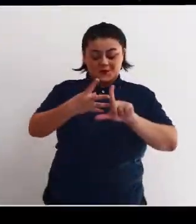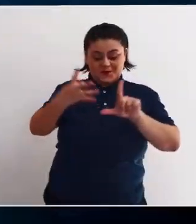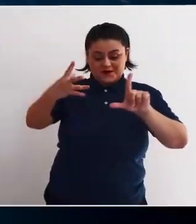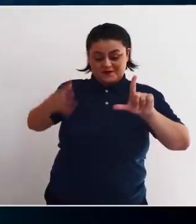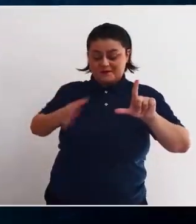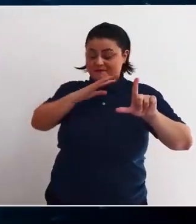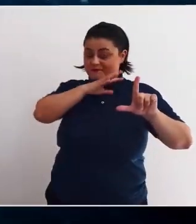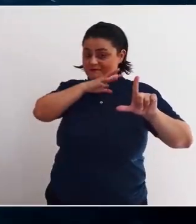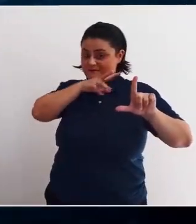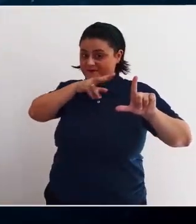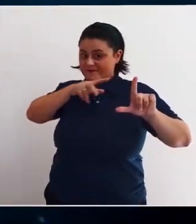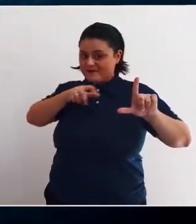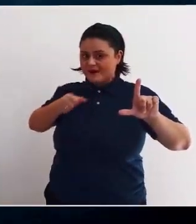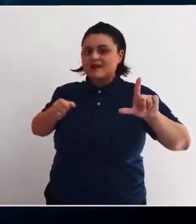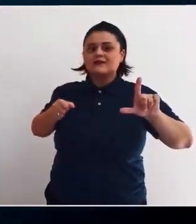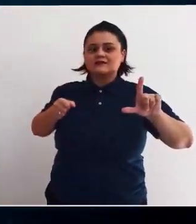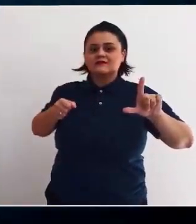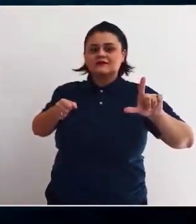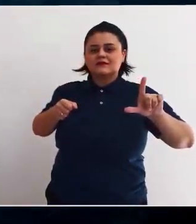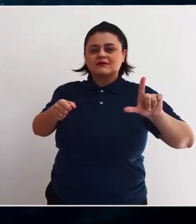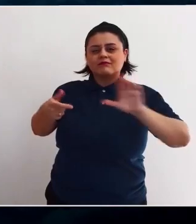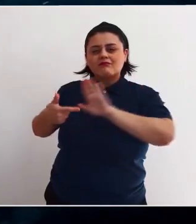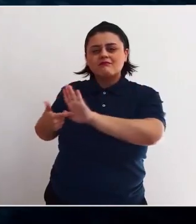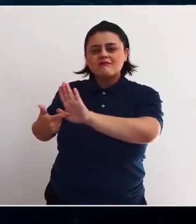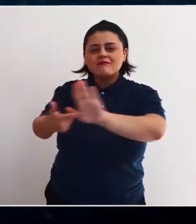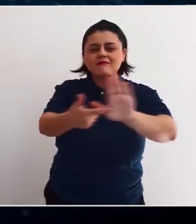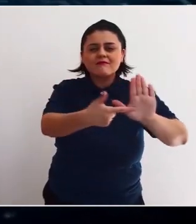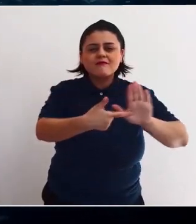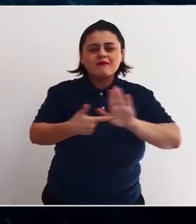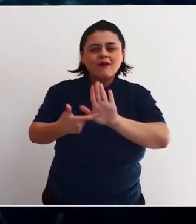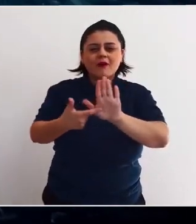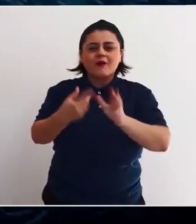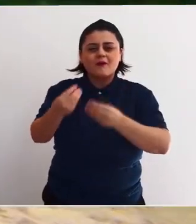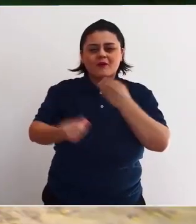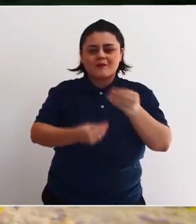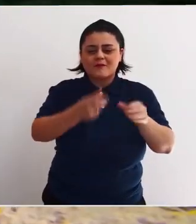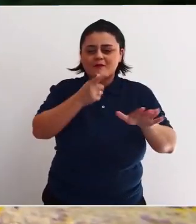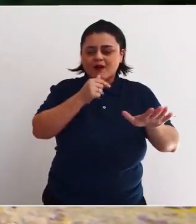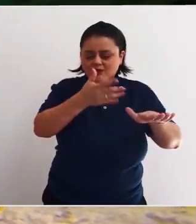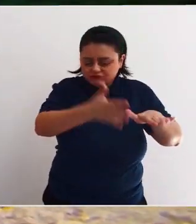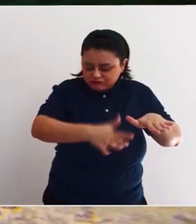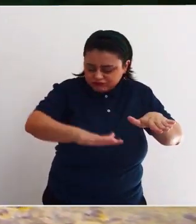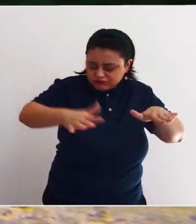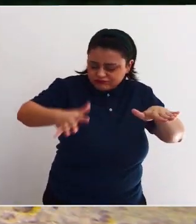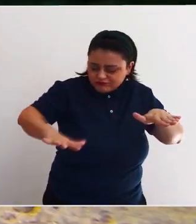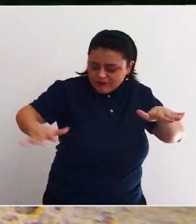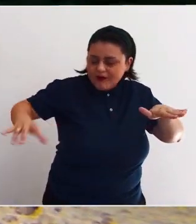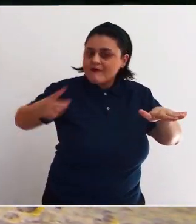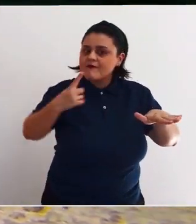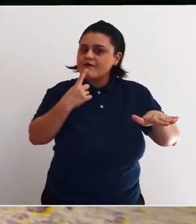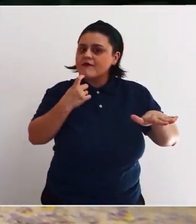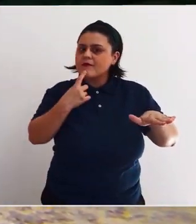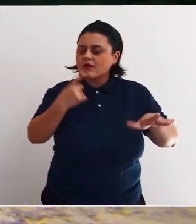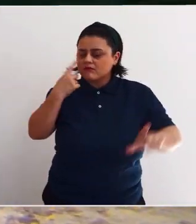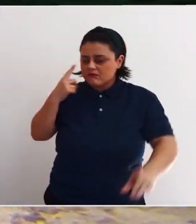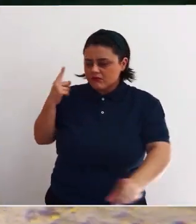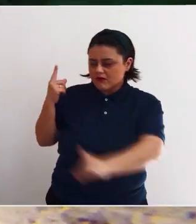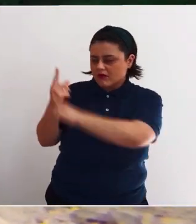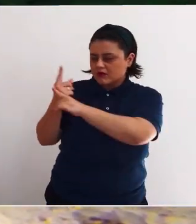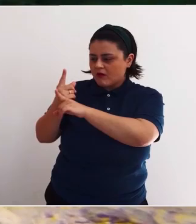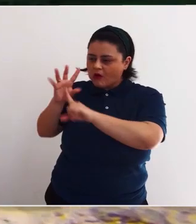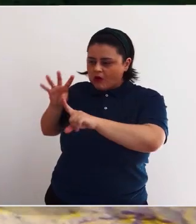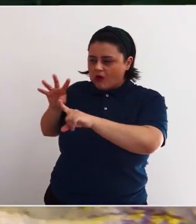O programa animal de hoje te leva até as águas do Mar Vermelho, onde encontramos um predador